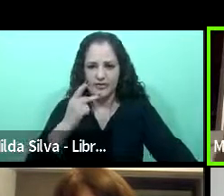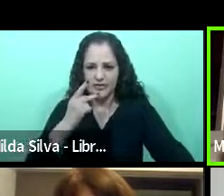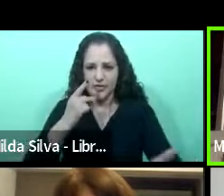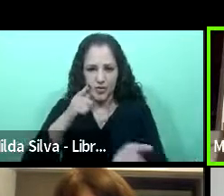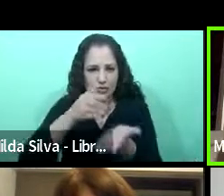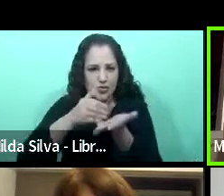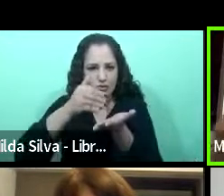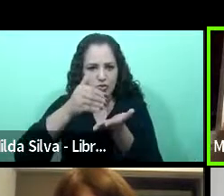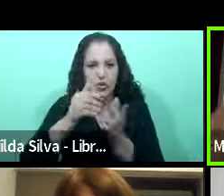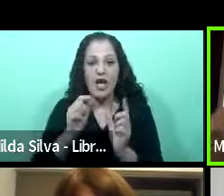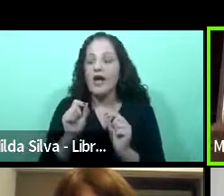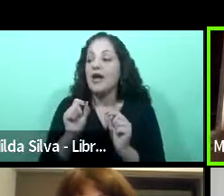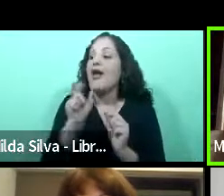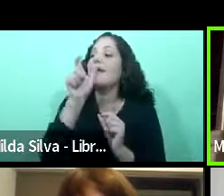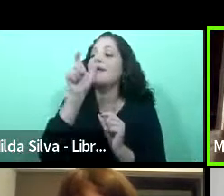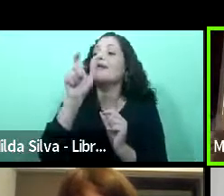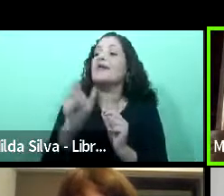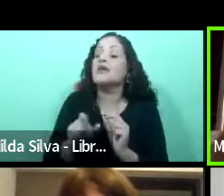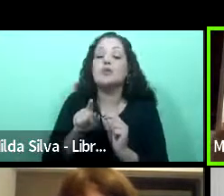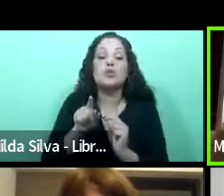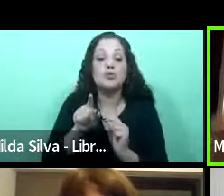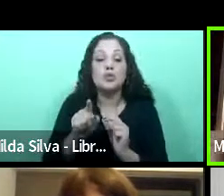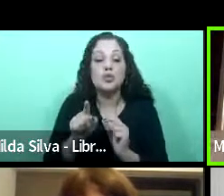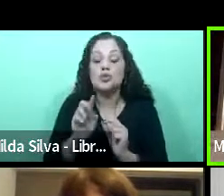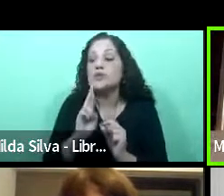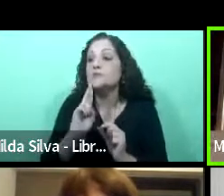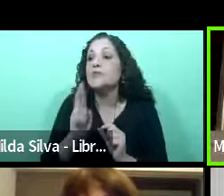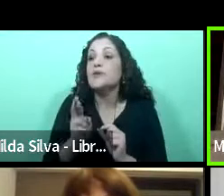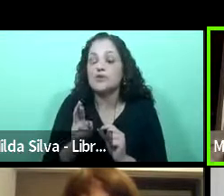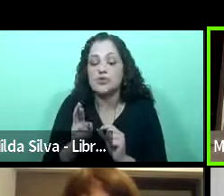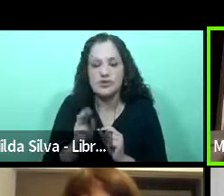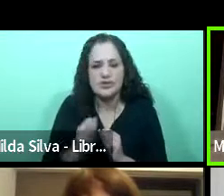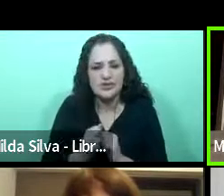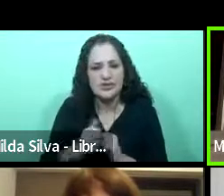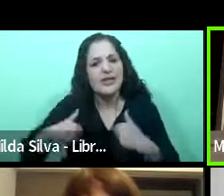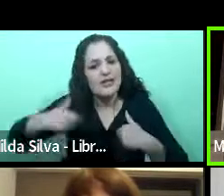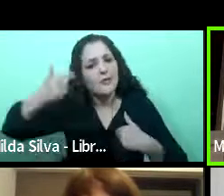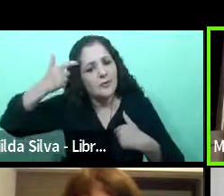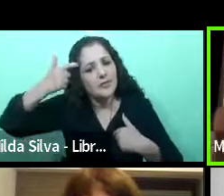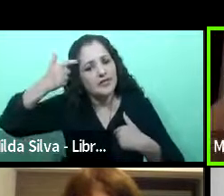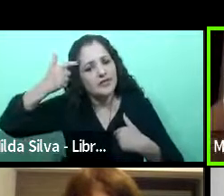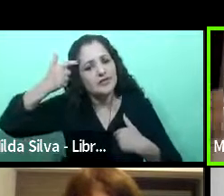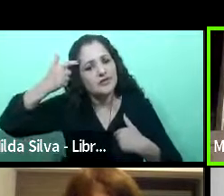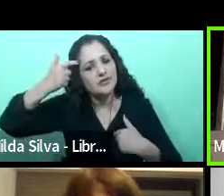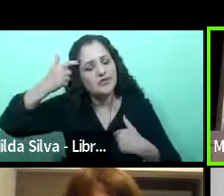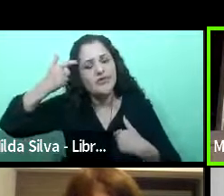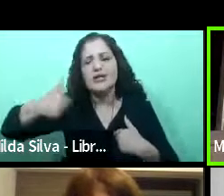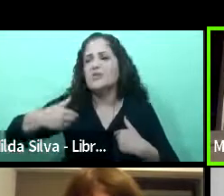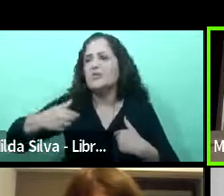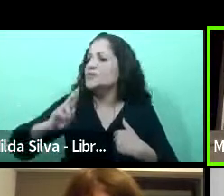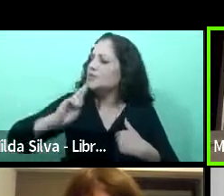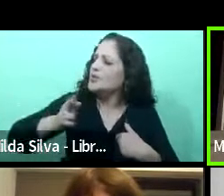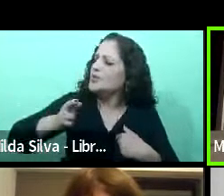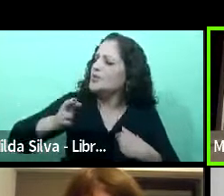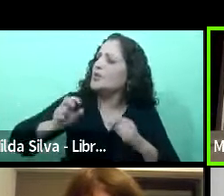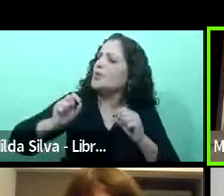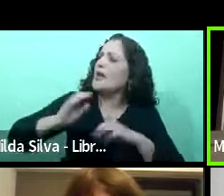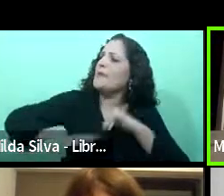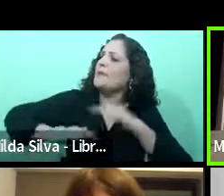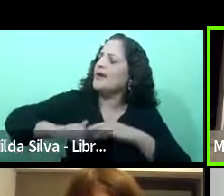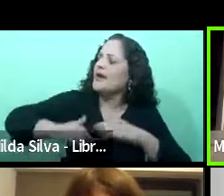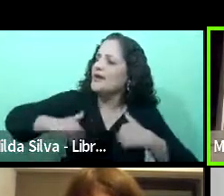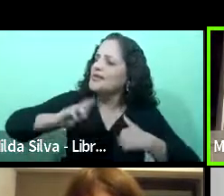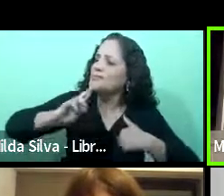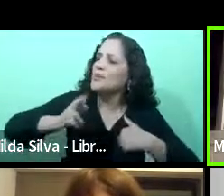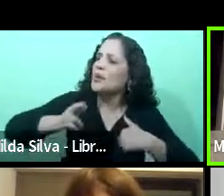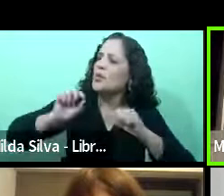a quem você, na verdade, responde, né? Eu tenho pensado muito nisso, assim, a quem é que eu estou respondendo com essa minha prática, sabe?